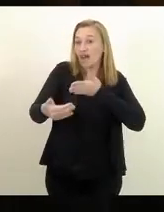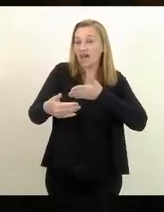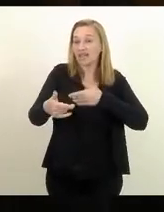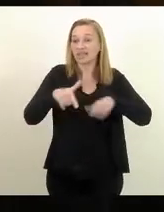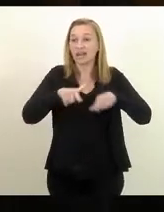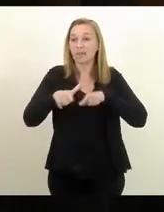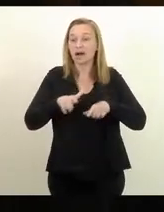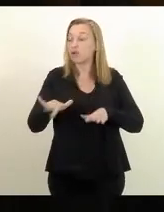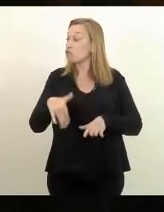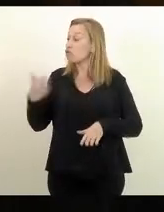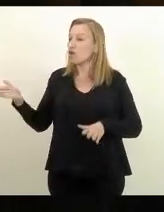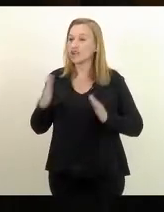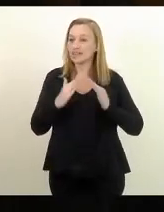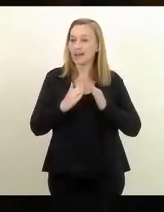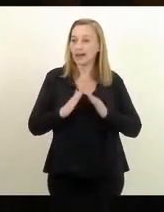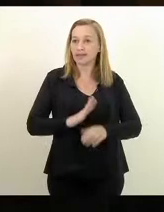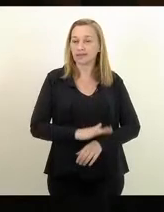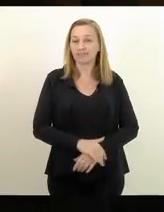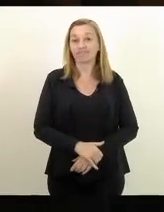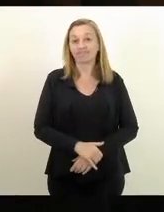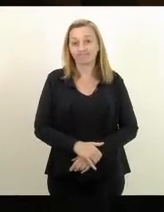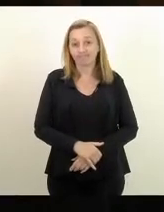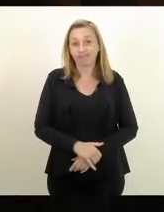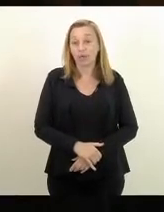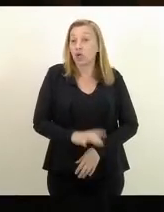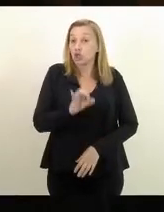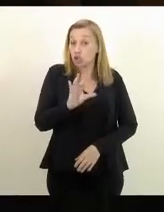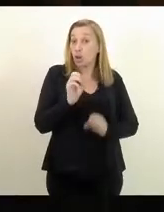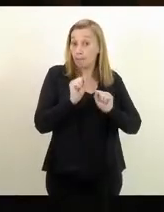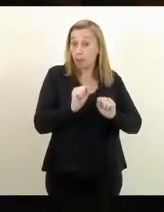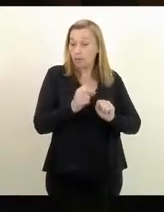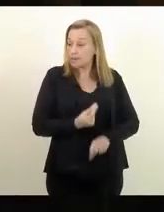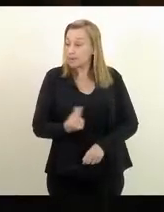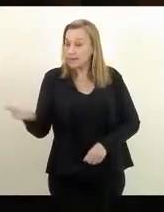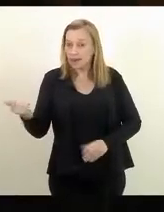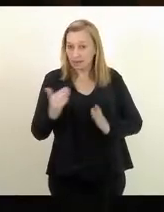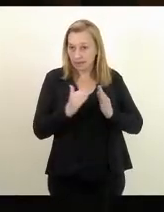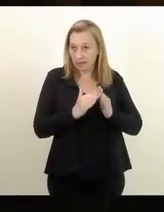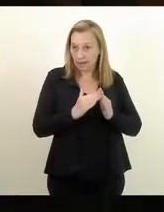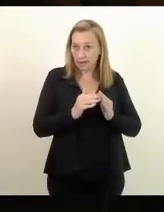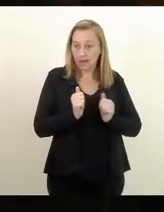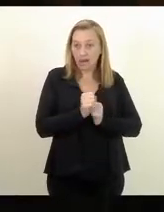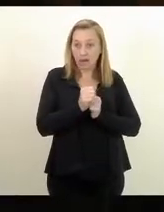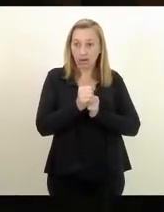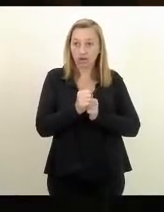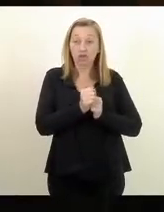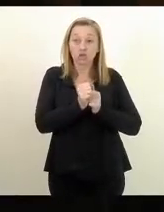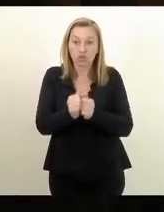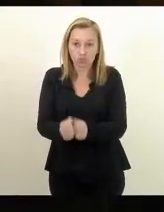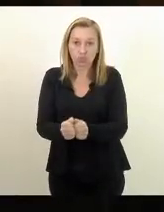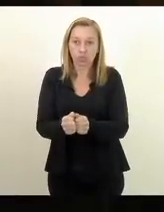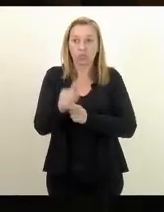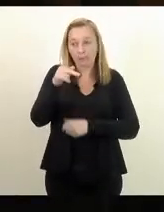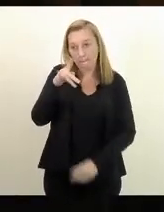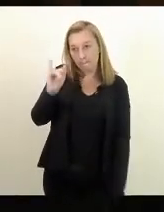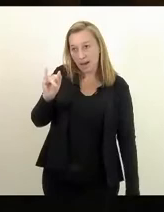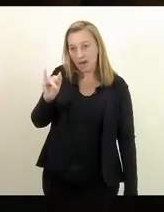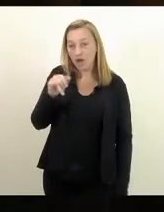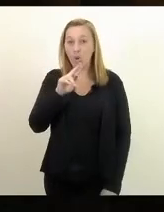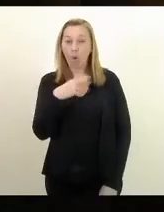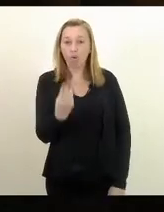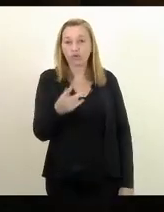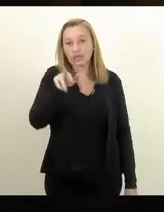de casa. E só podem sair de casa acompanhadas ou do pai ou de um